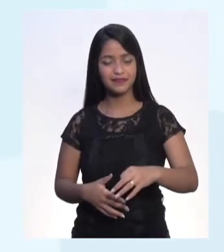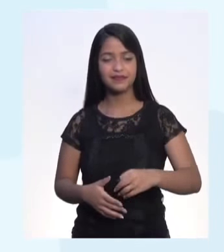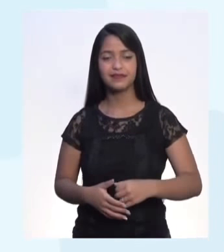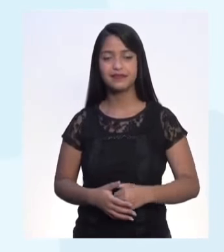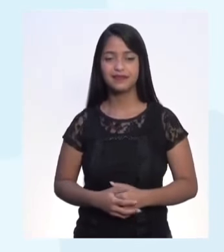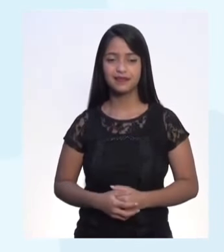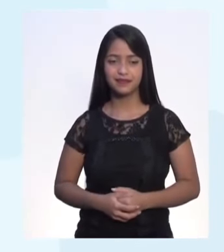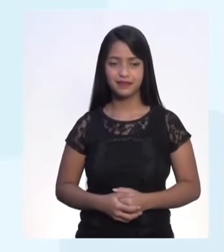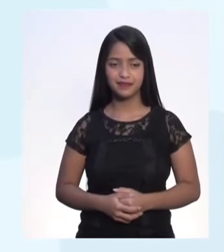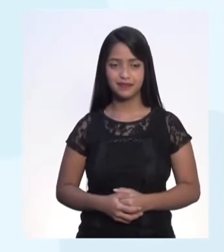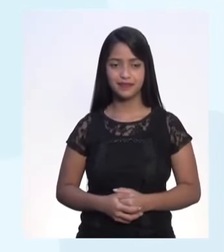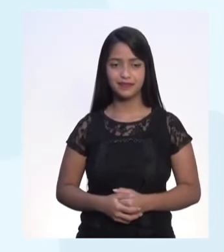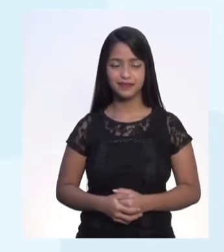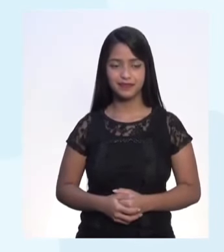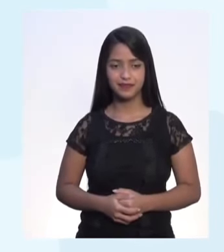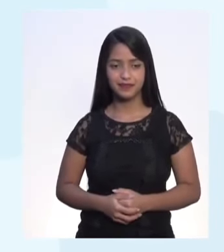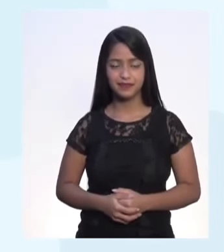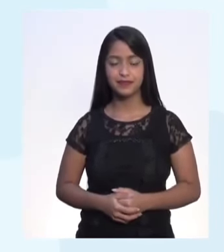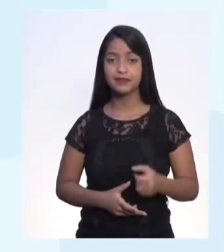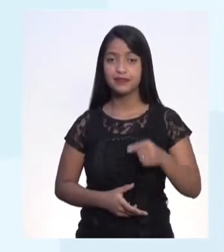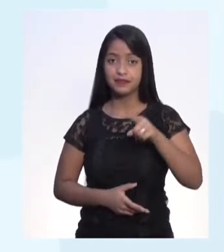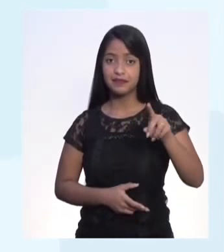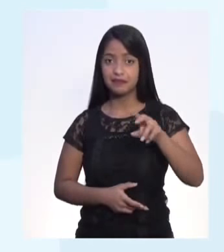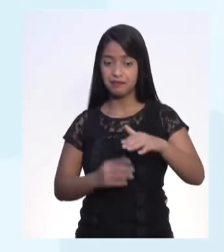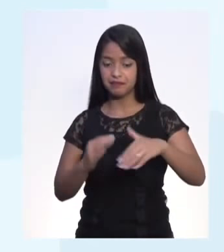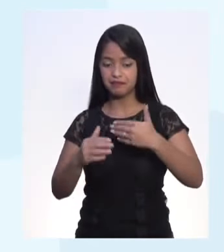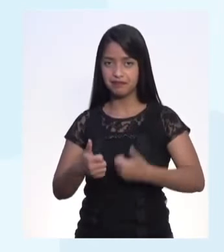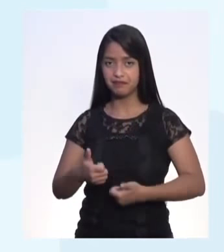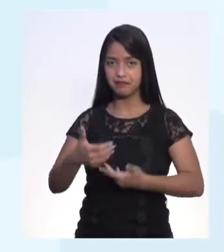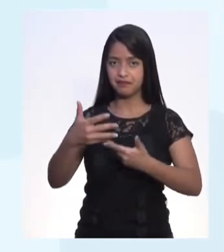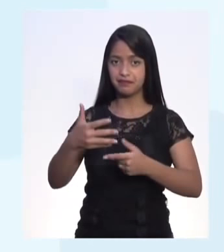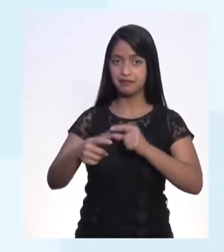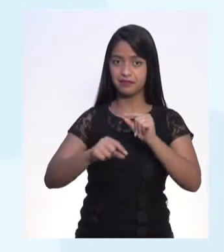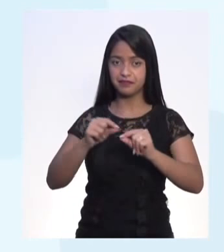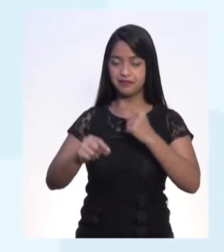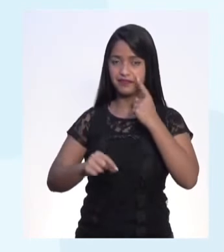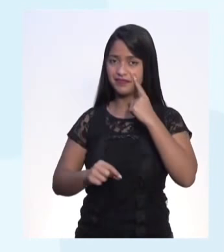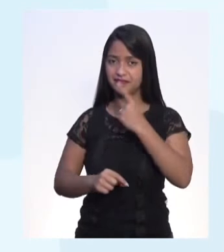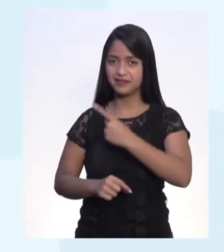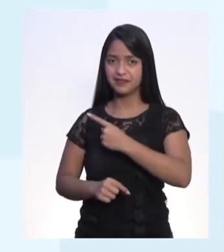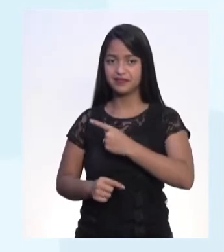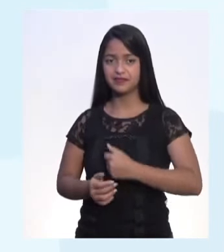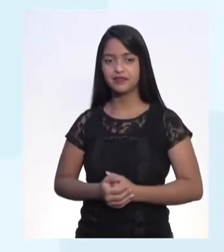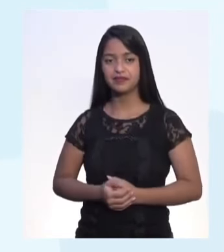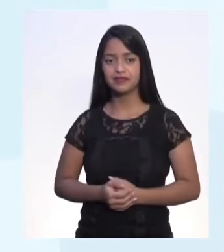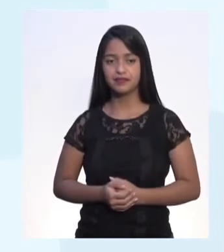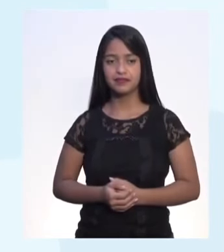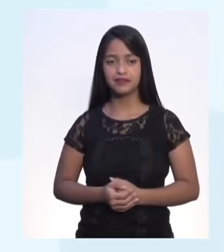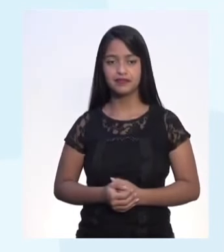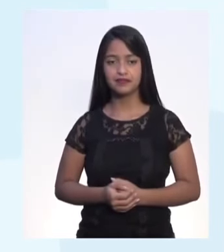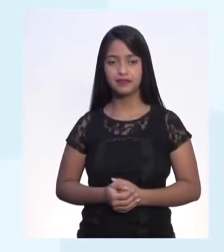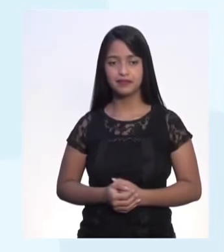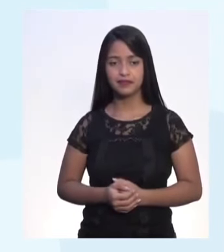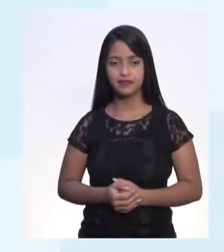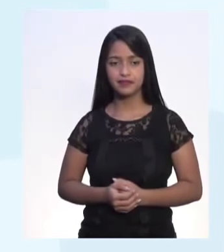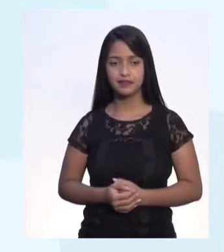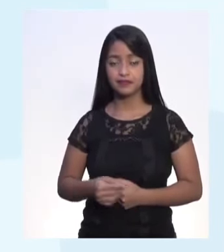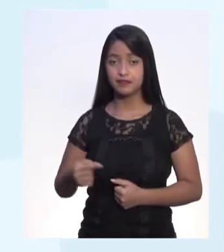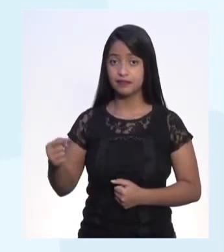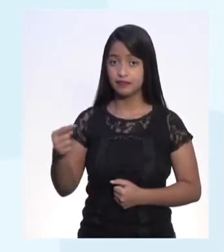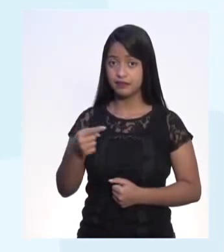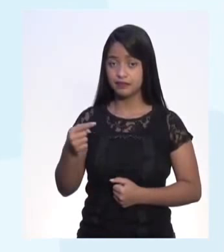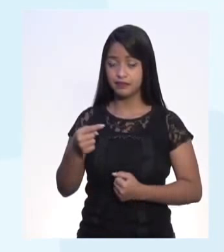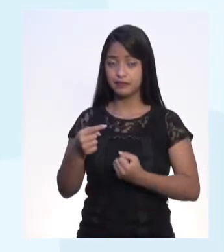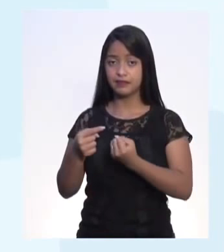a caneta a bom pessoal bem colocou o que que acontece Olha lá uma duas três quatro